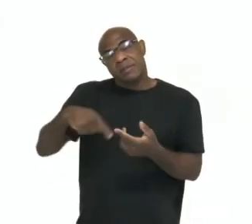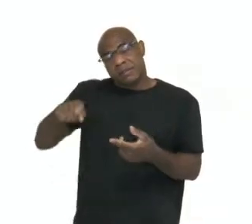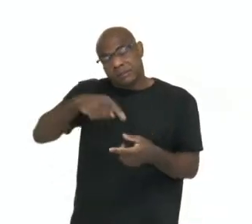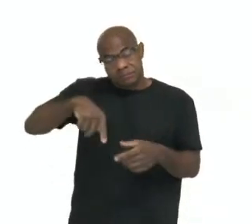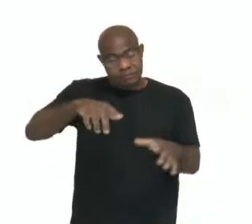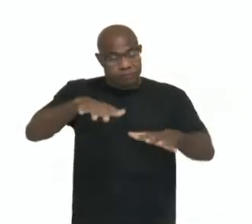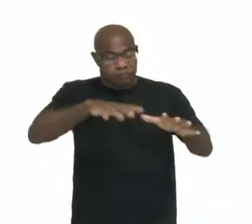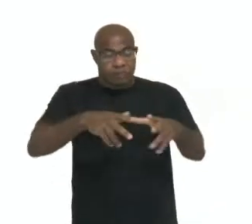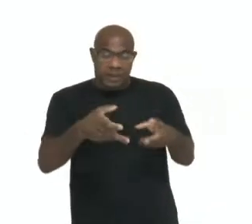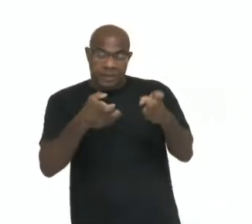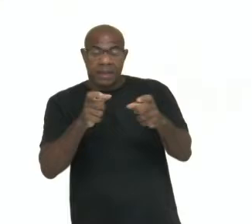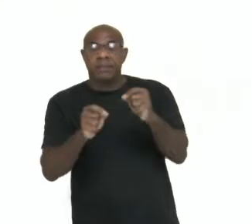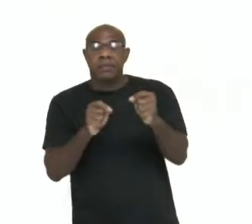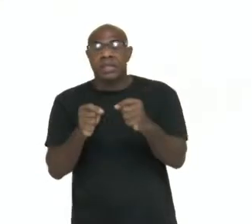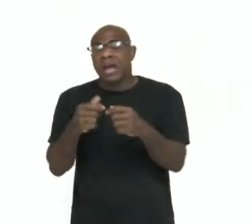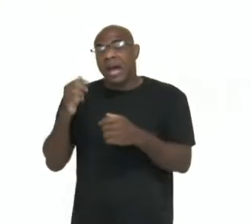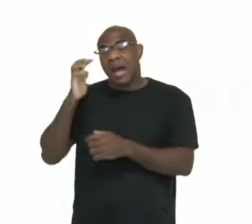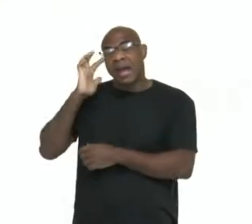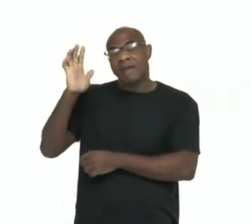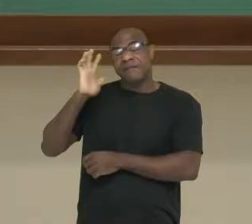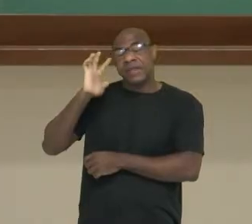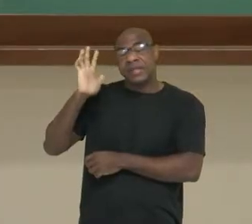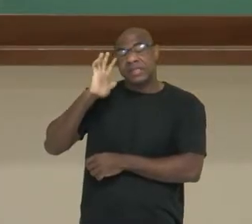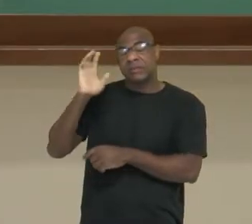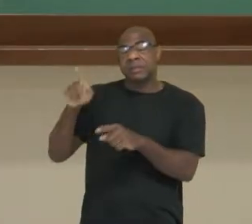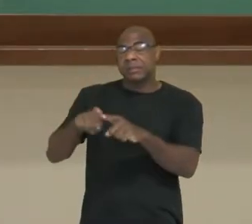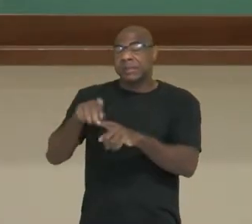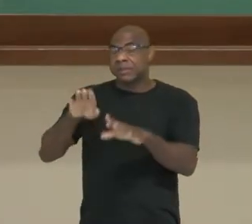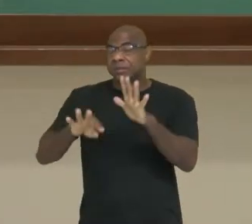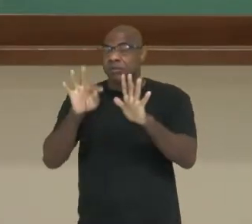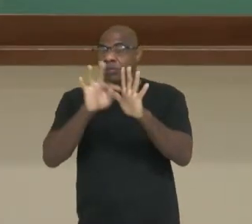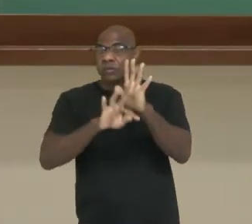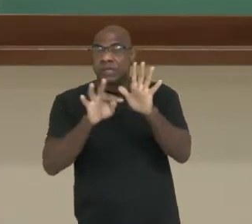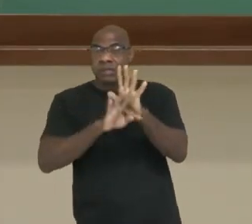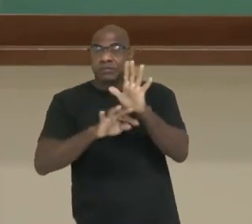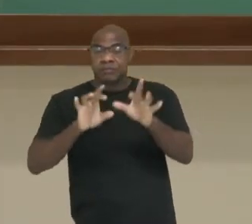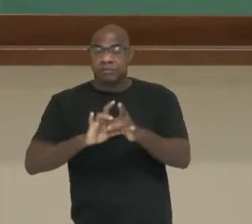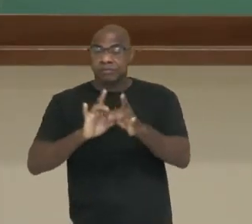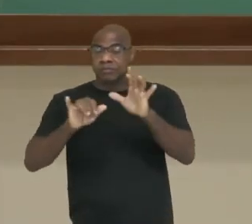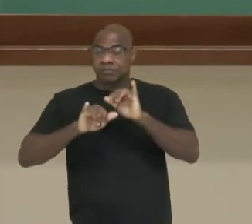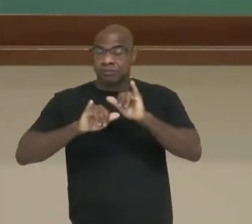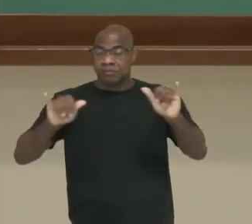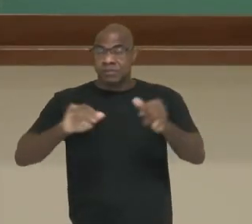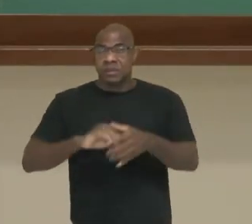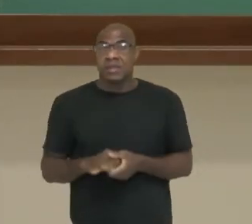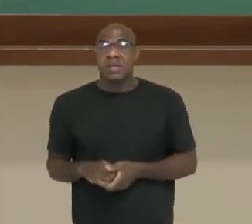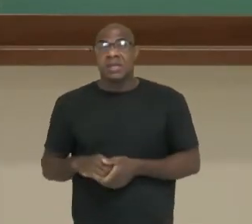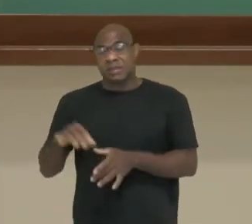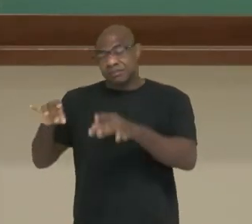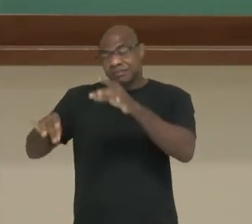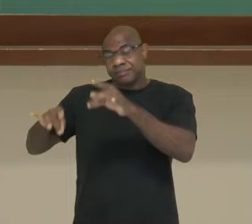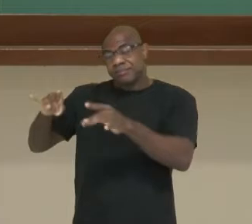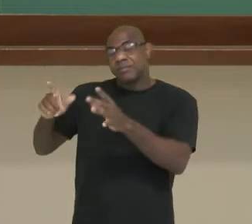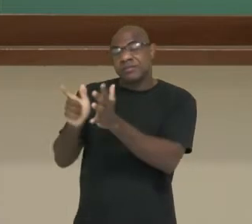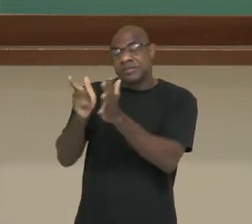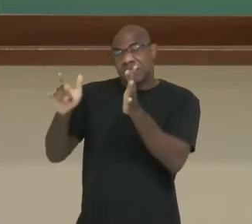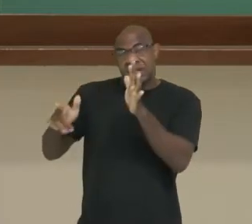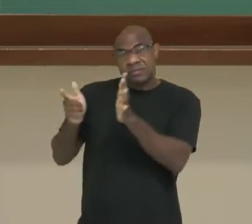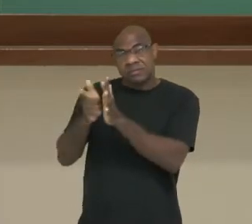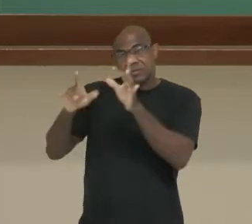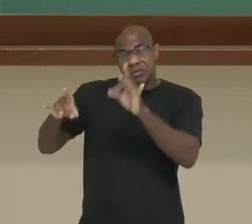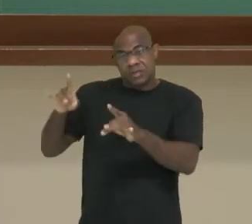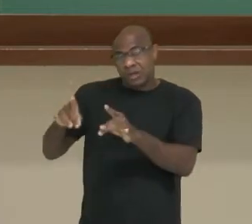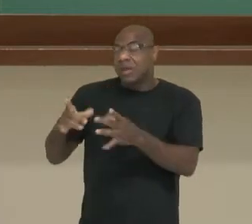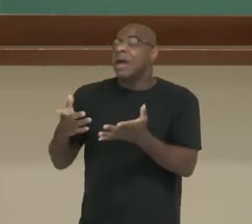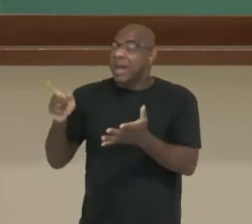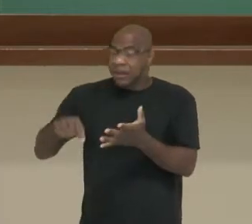propositivas a respeito do texto escolhido. Então, o teatro jornal vai fazer com que o público tenha acesso àquela informação, né?